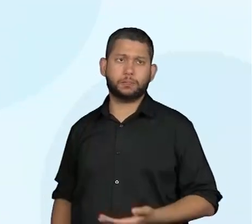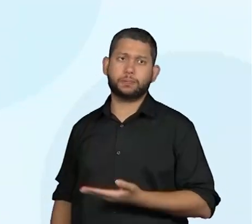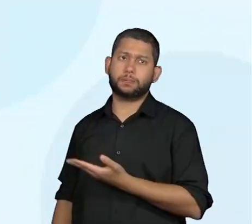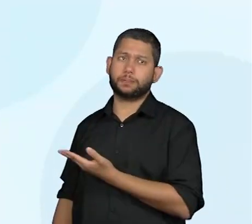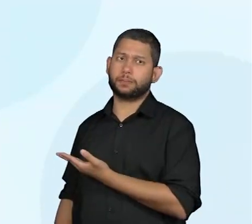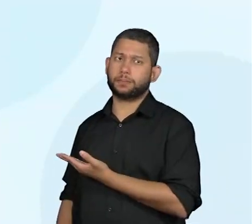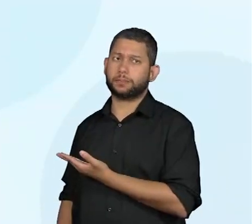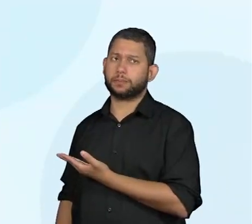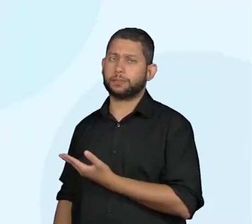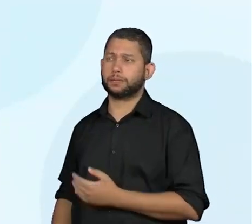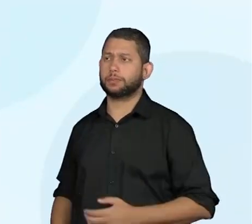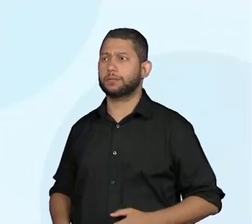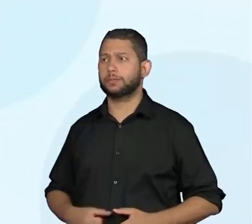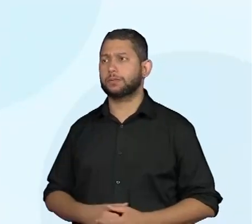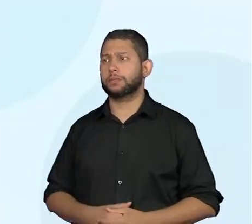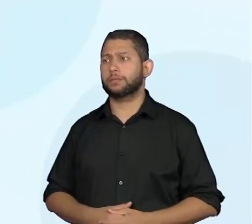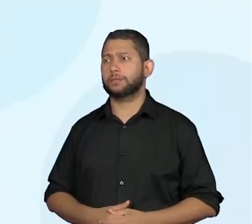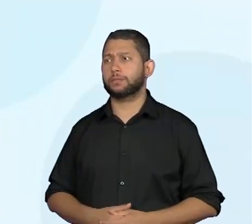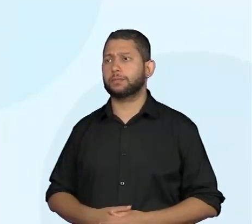Condicionamento físico.